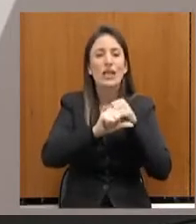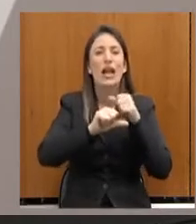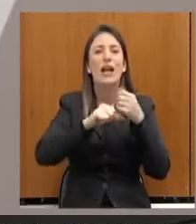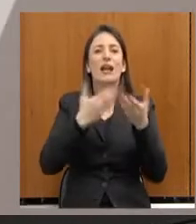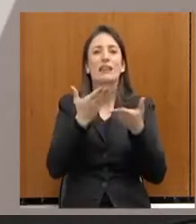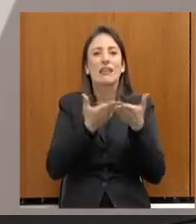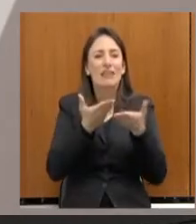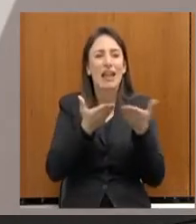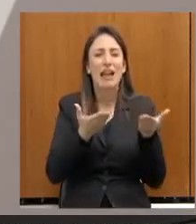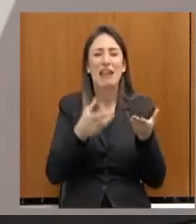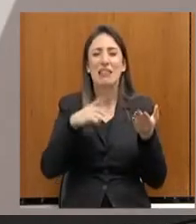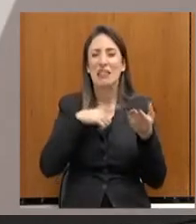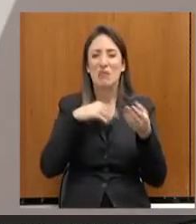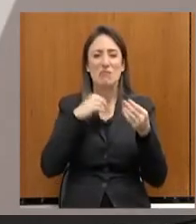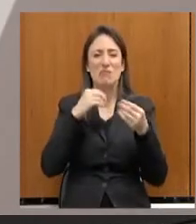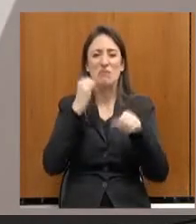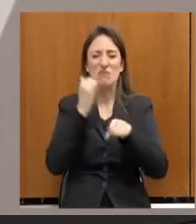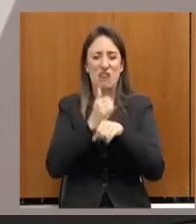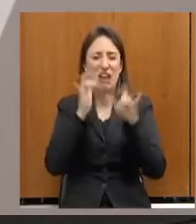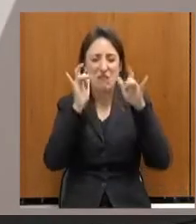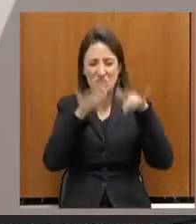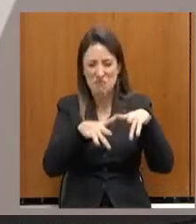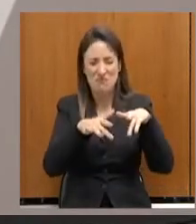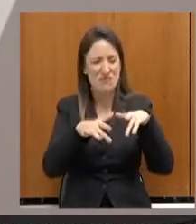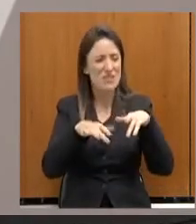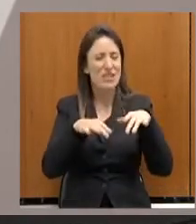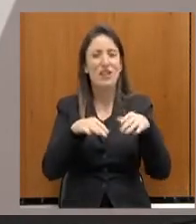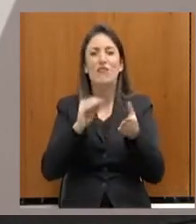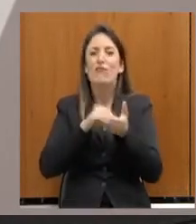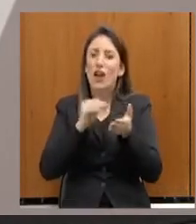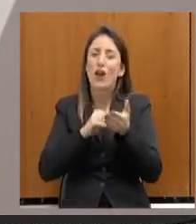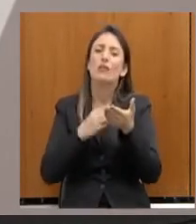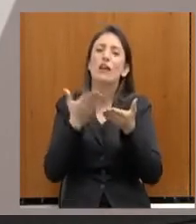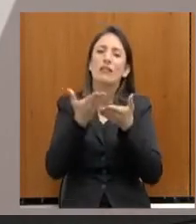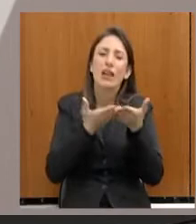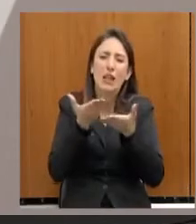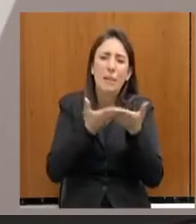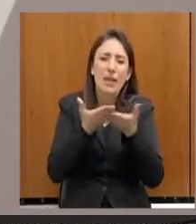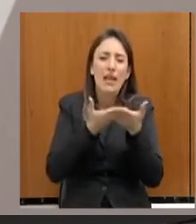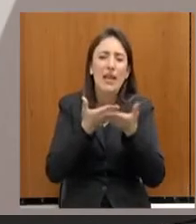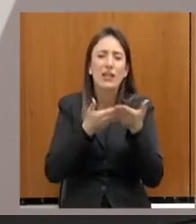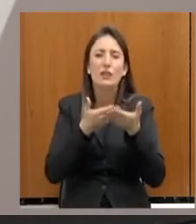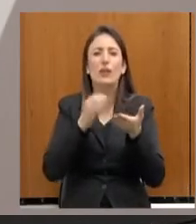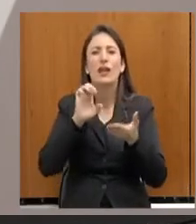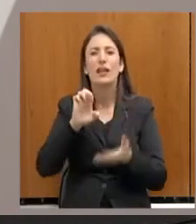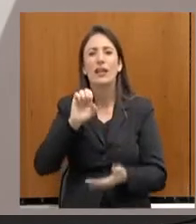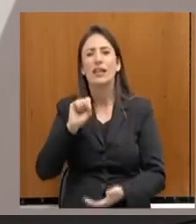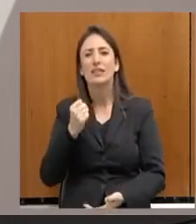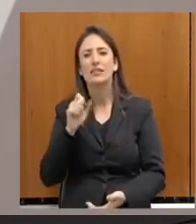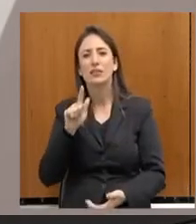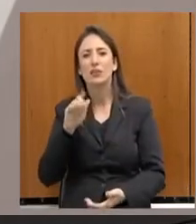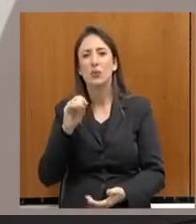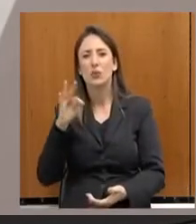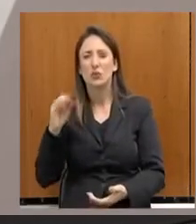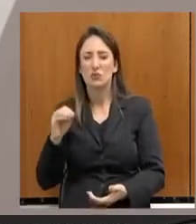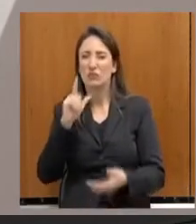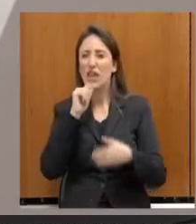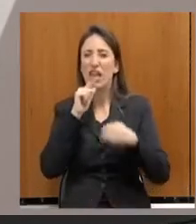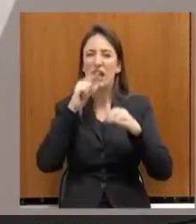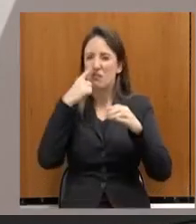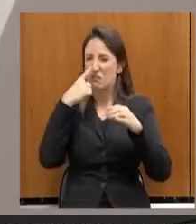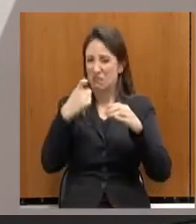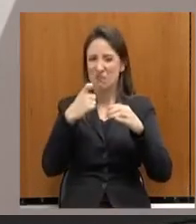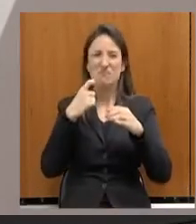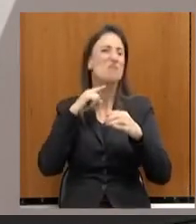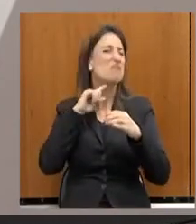concreto para todo lado e aí não trata o custo elevado é três bacias Três Lagoas